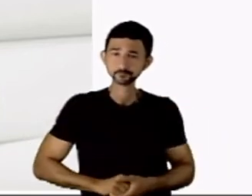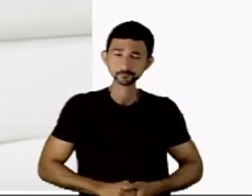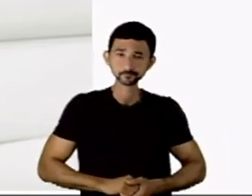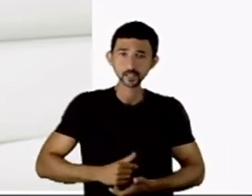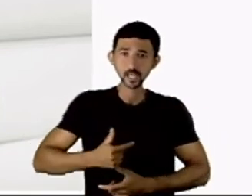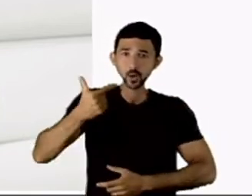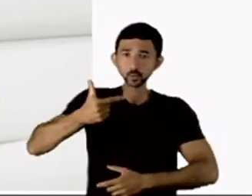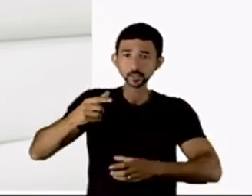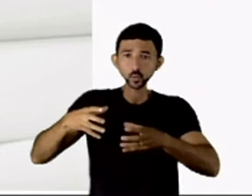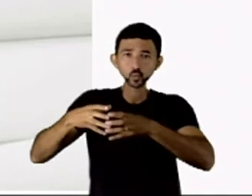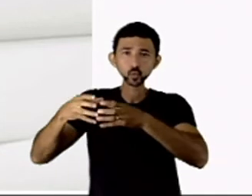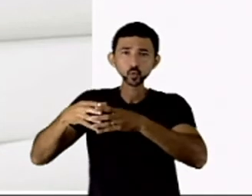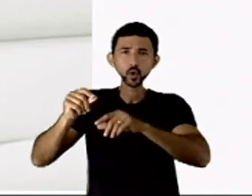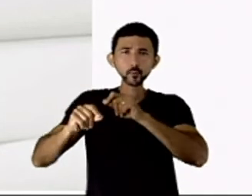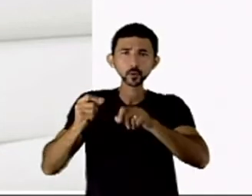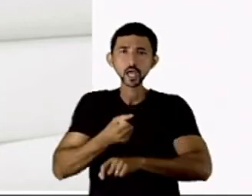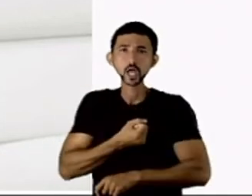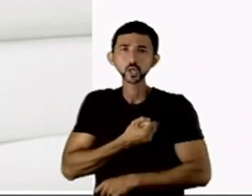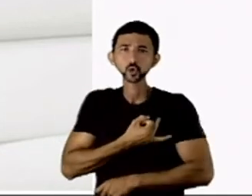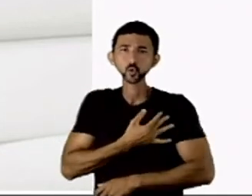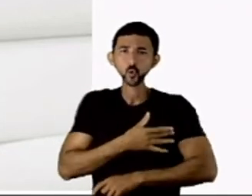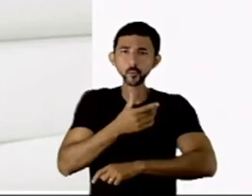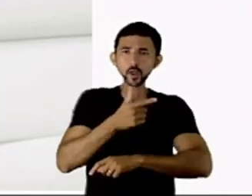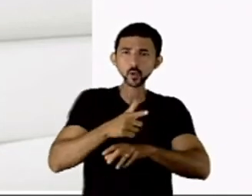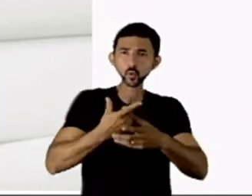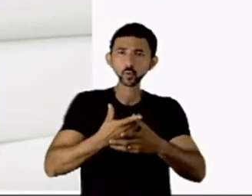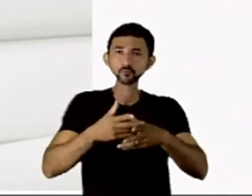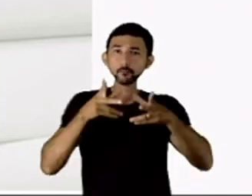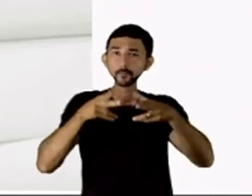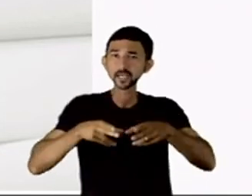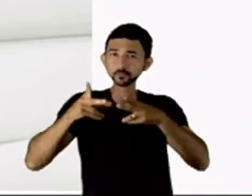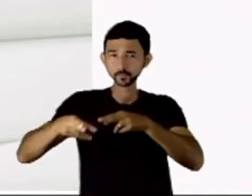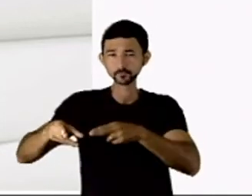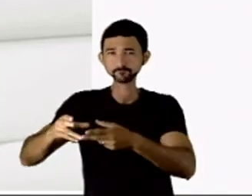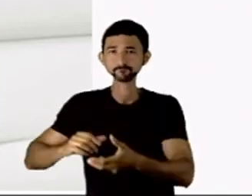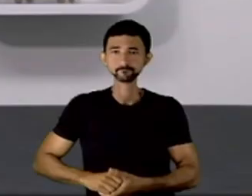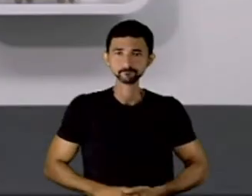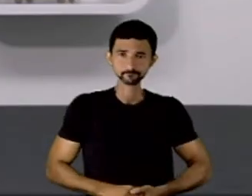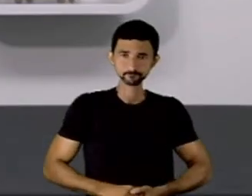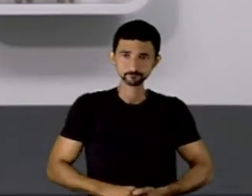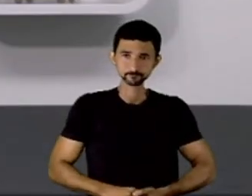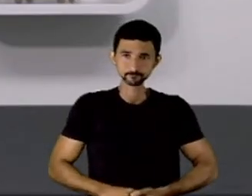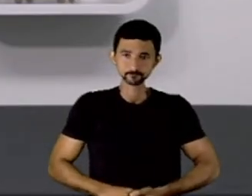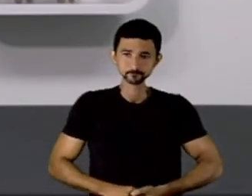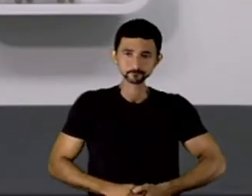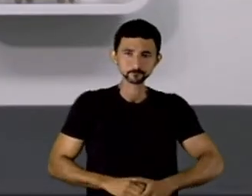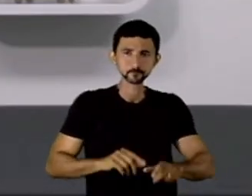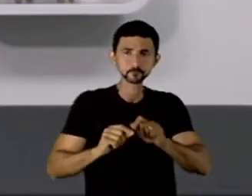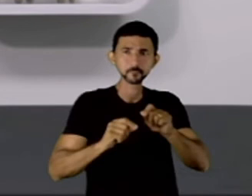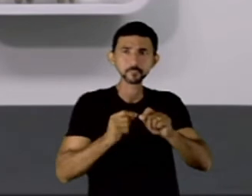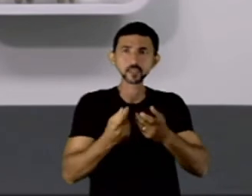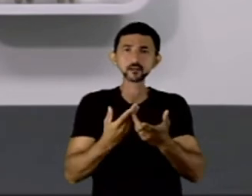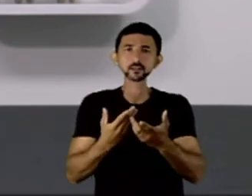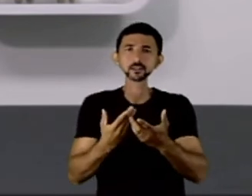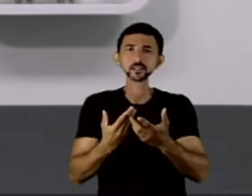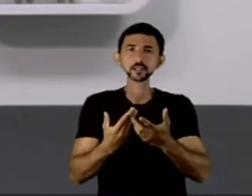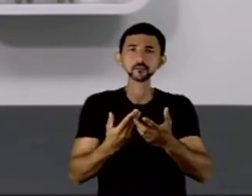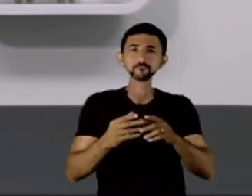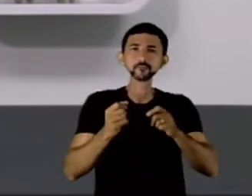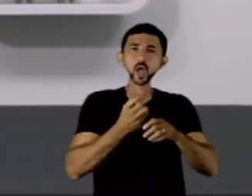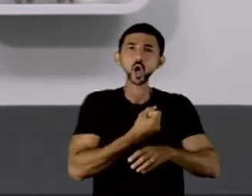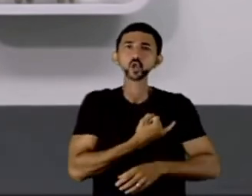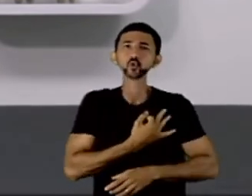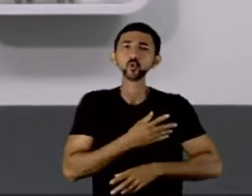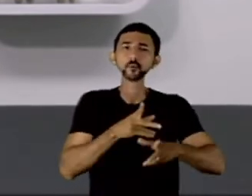o segundo grupo é formado por multiplicações de fatores iguais. Olha aqui para mim. O que são fatores iguais,